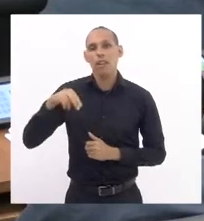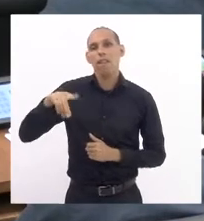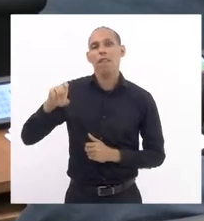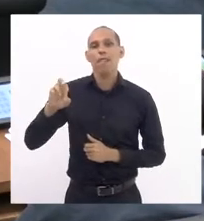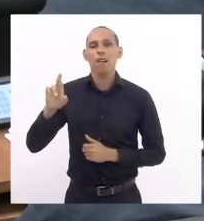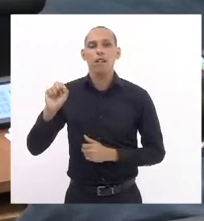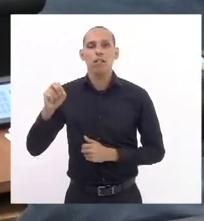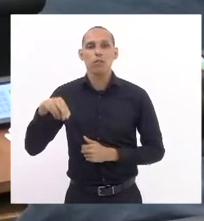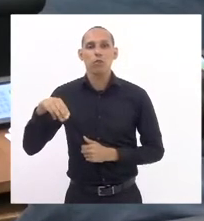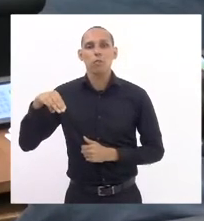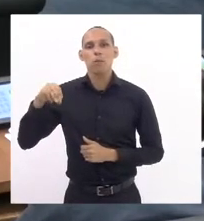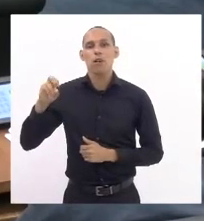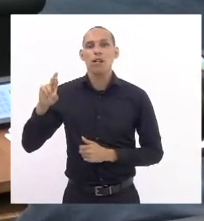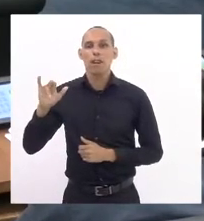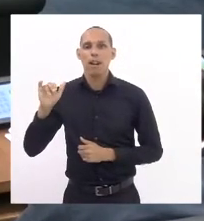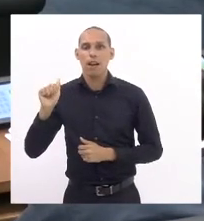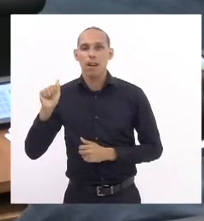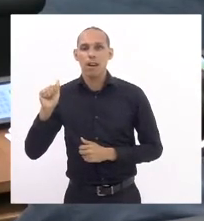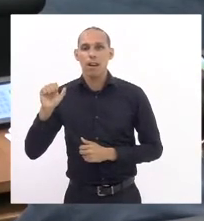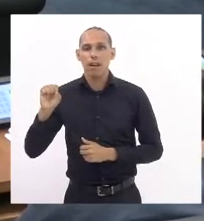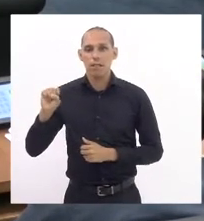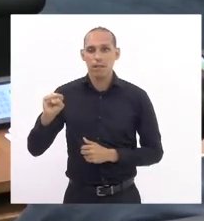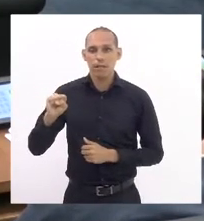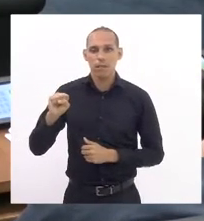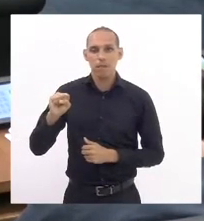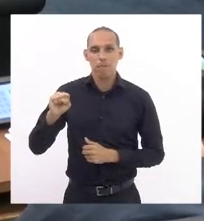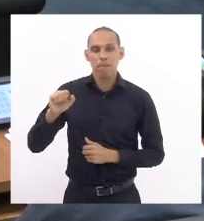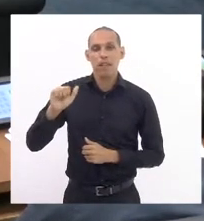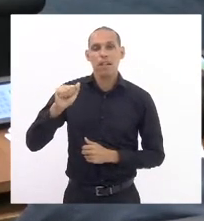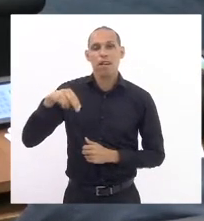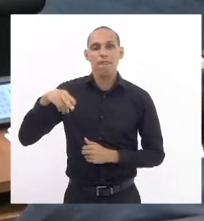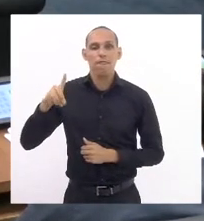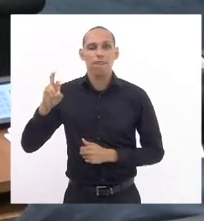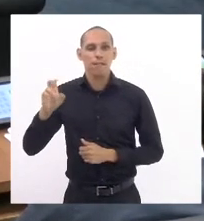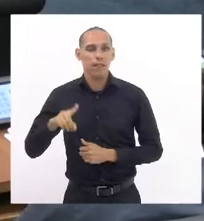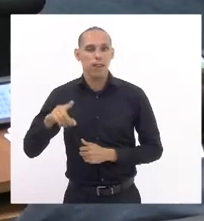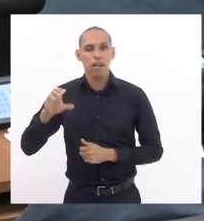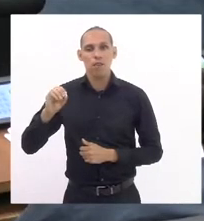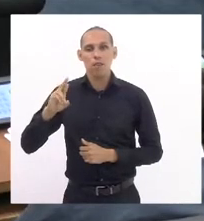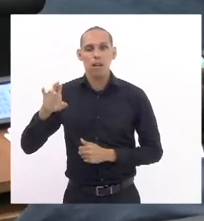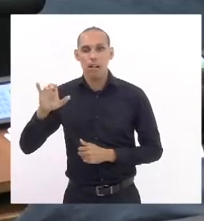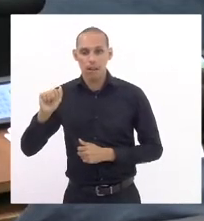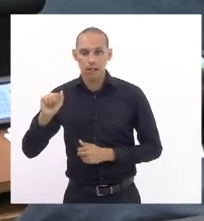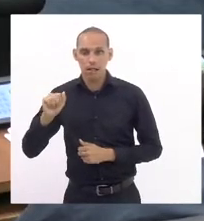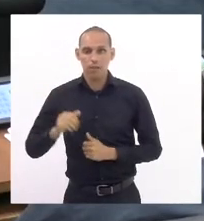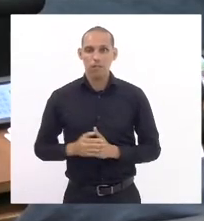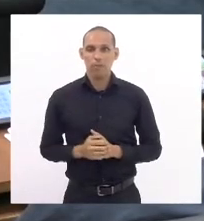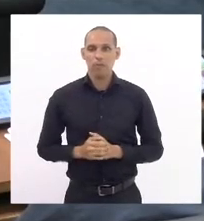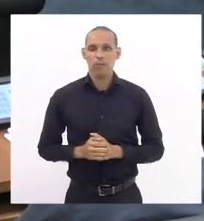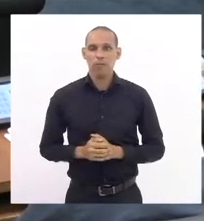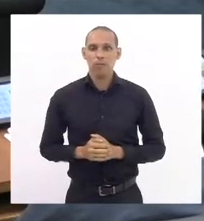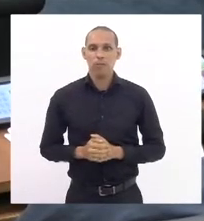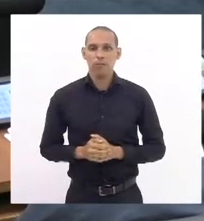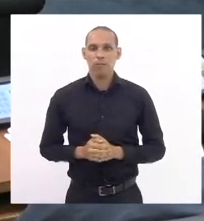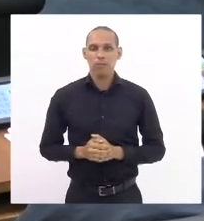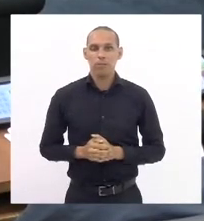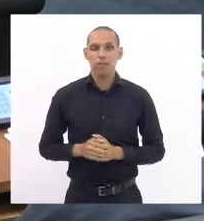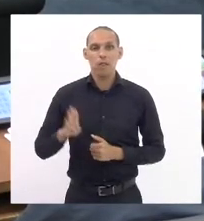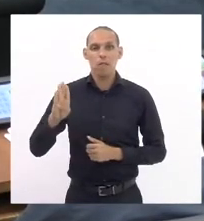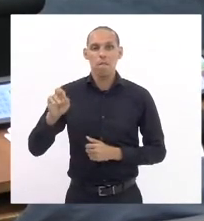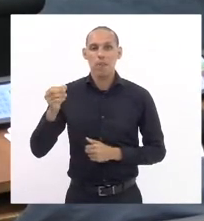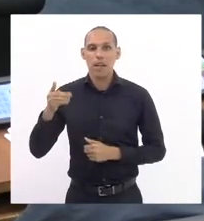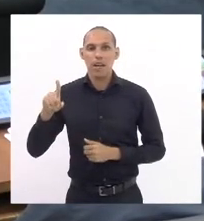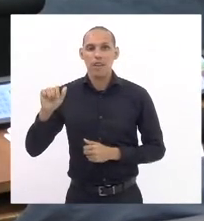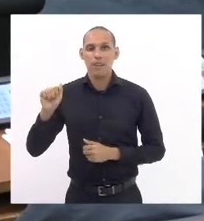Moraes, deputado Anderson Moraes, deputado André Correia, deputado André Correia, deputado Brazão,